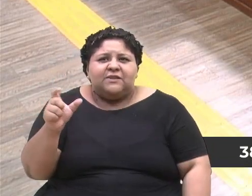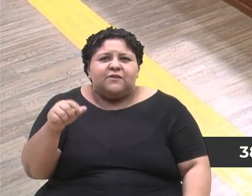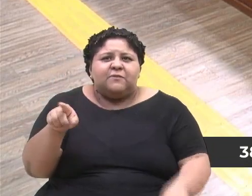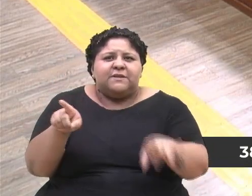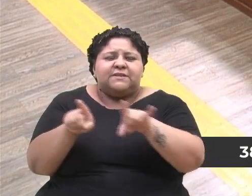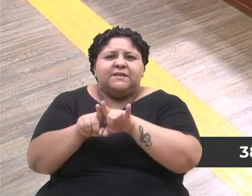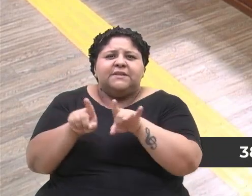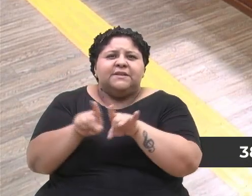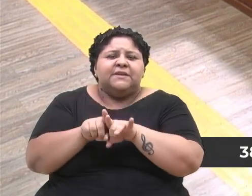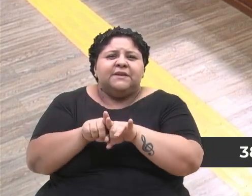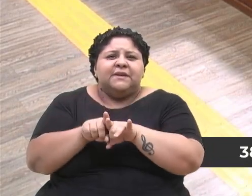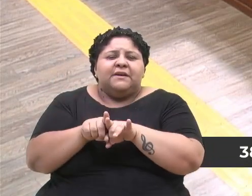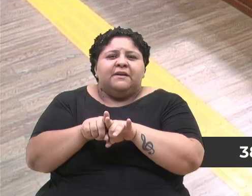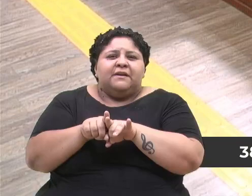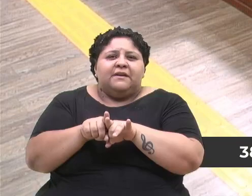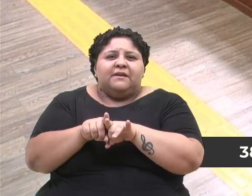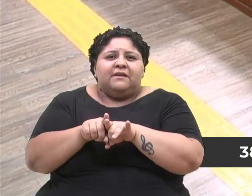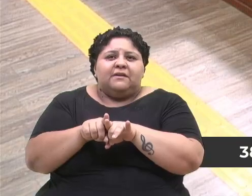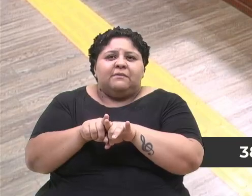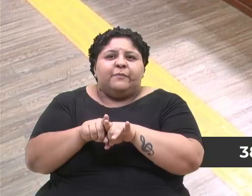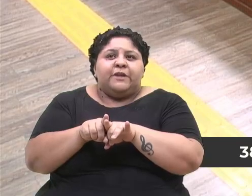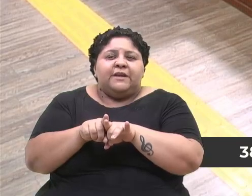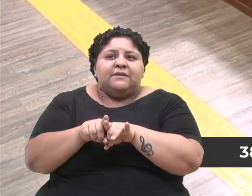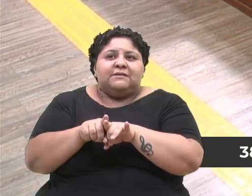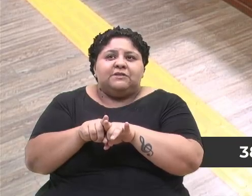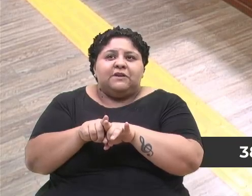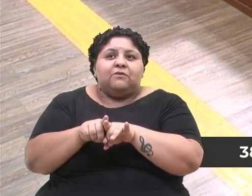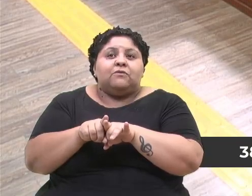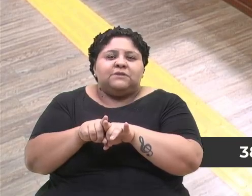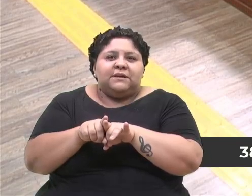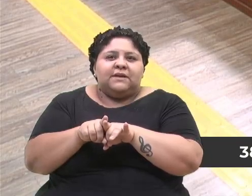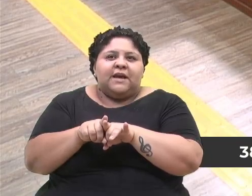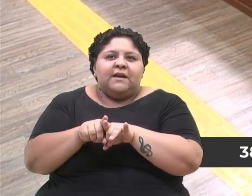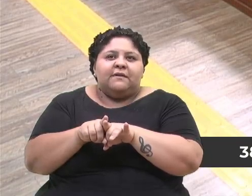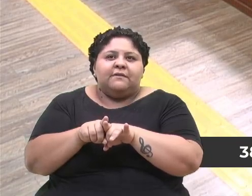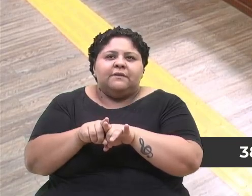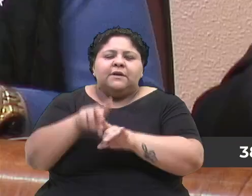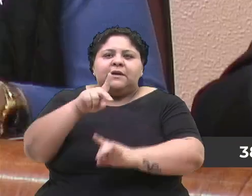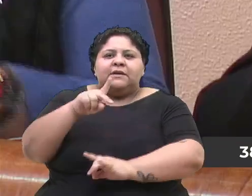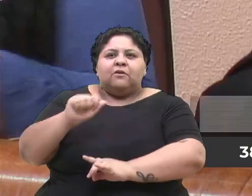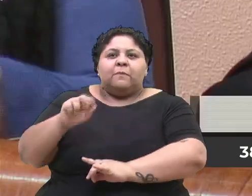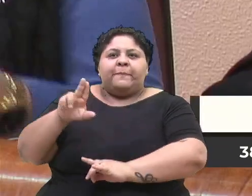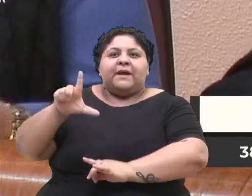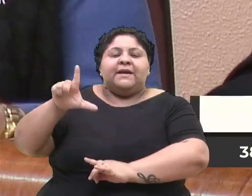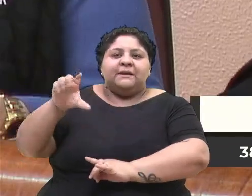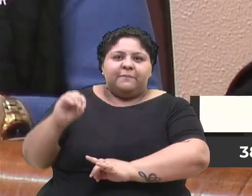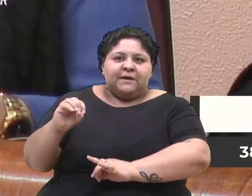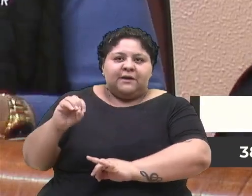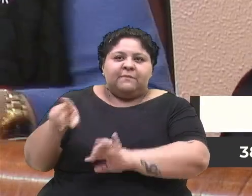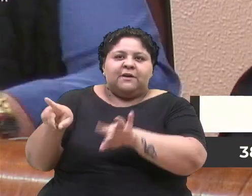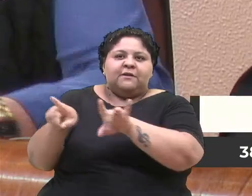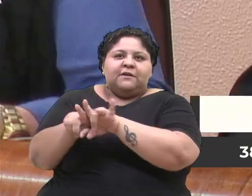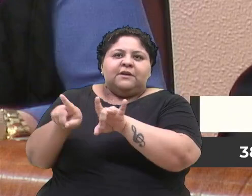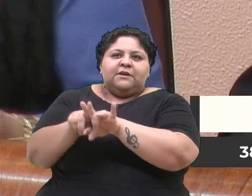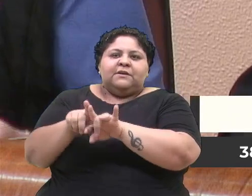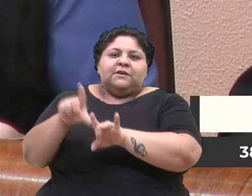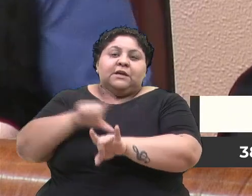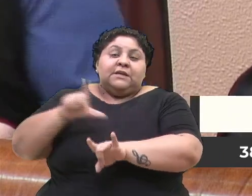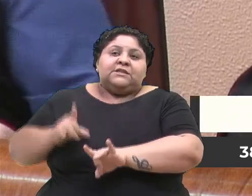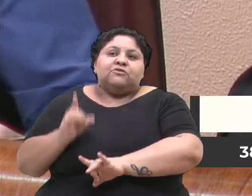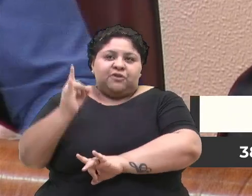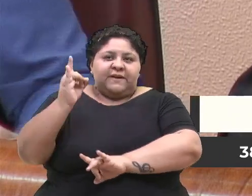Também quero registrar a presença do Paulo Salsen. Paulo Salsen, teremos a